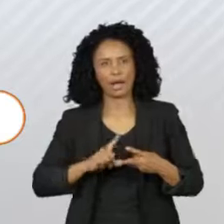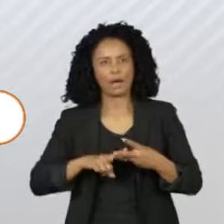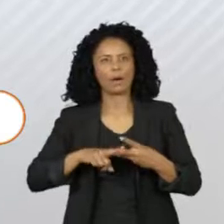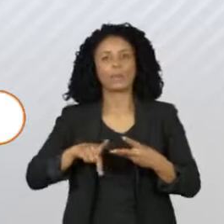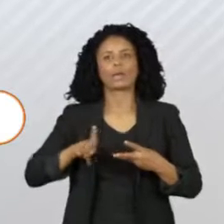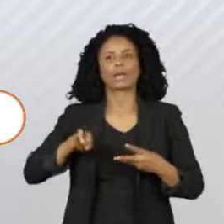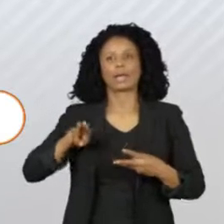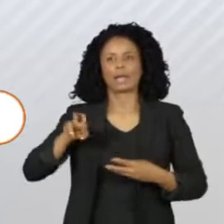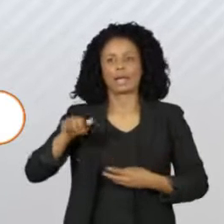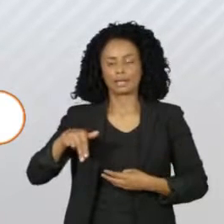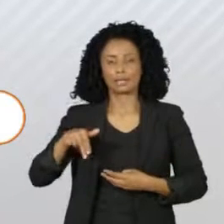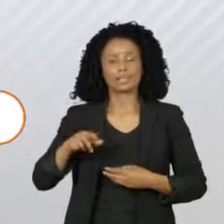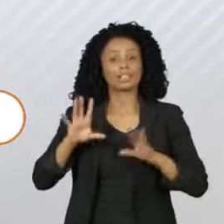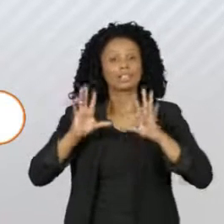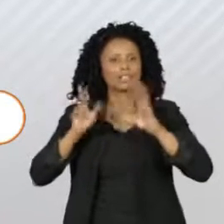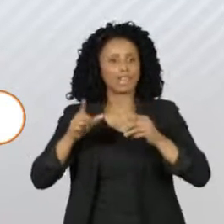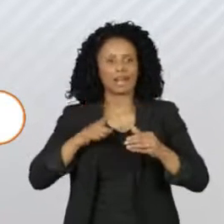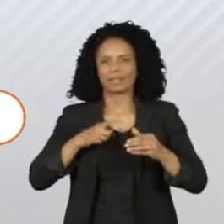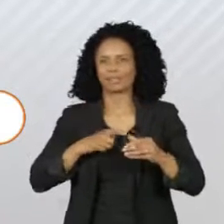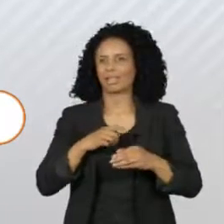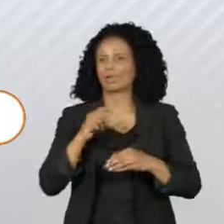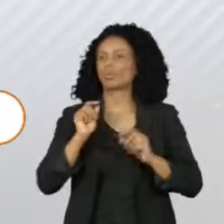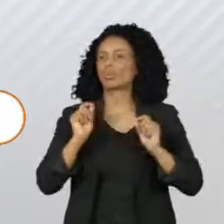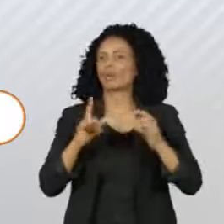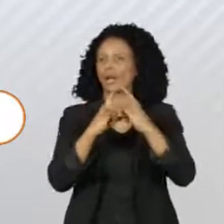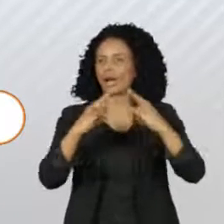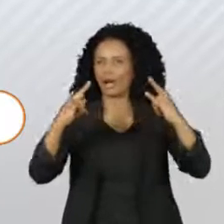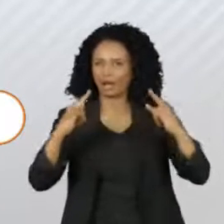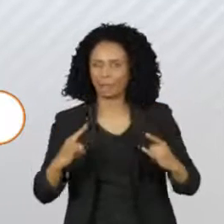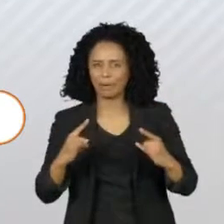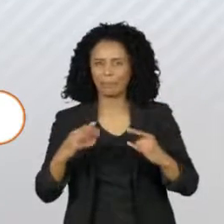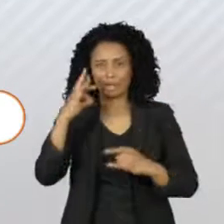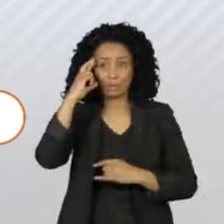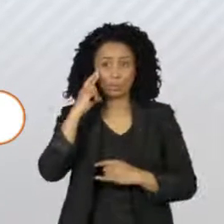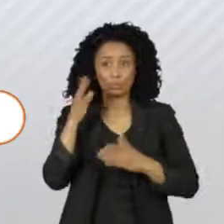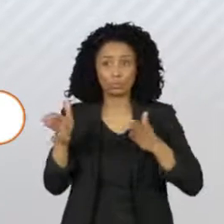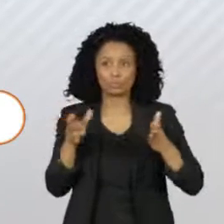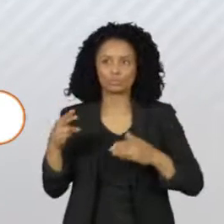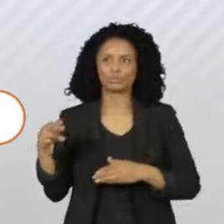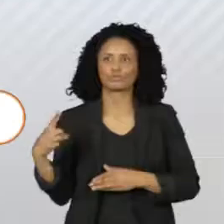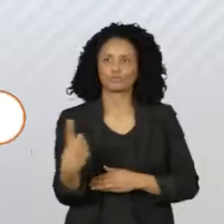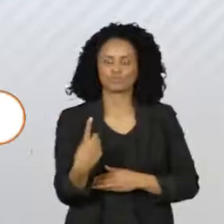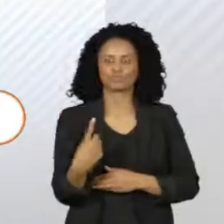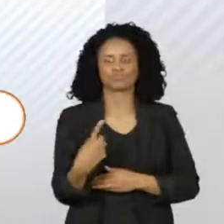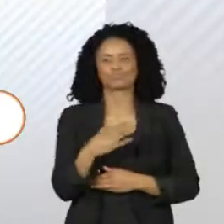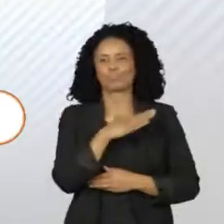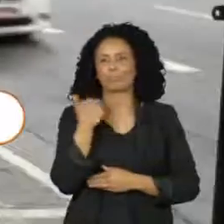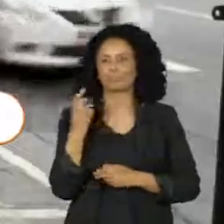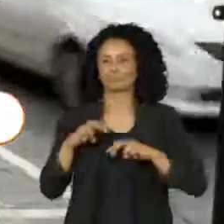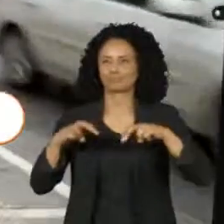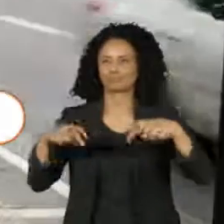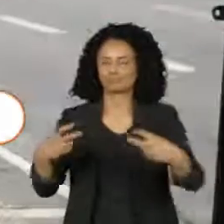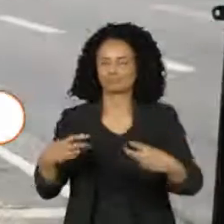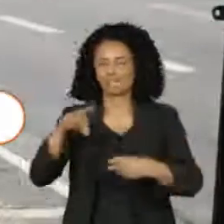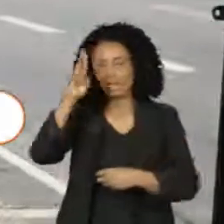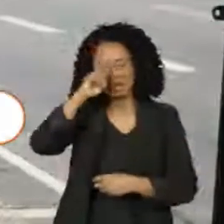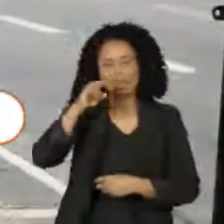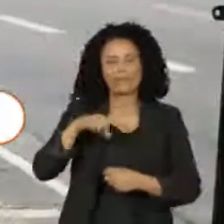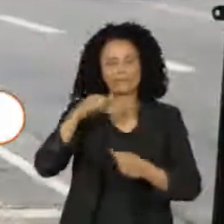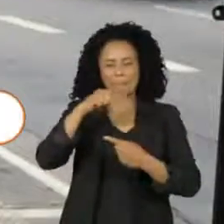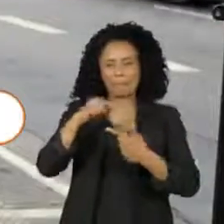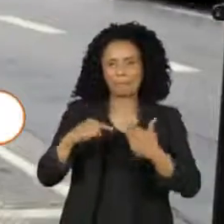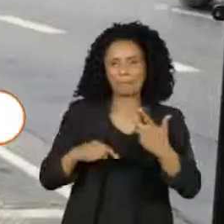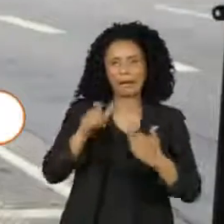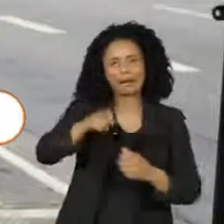um acampamento em Rondônia em 2021. A gente também lembra das mortes de Dorothy Steng, Chico Mendes e